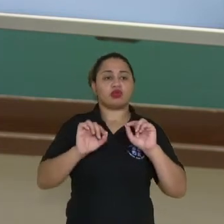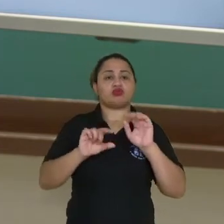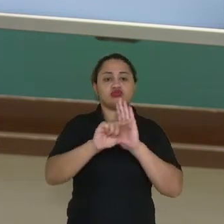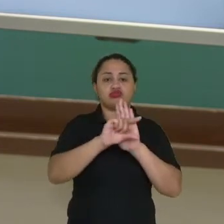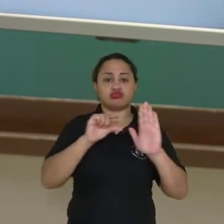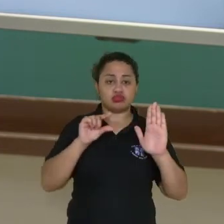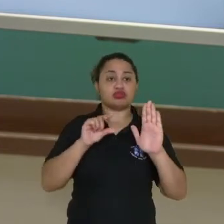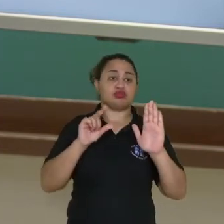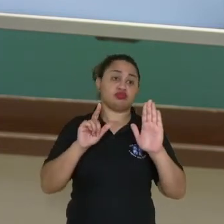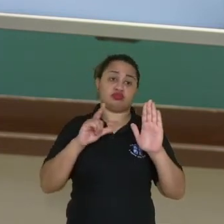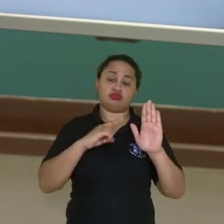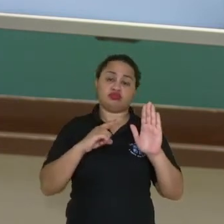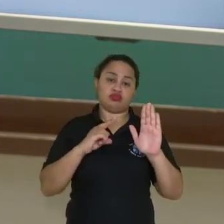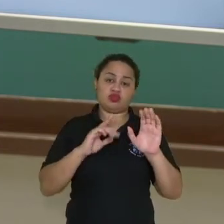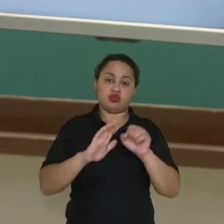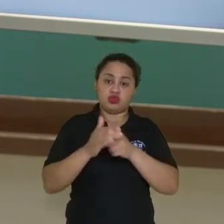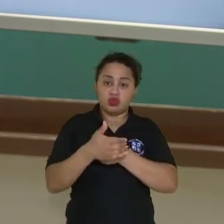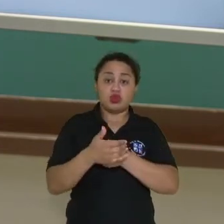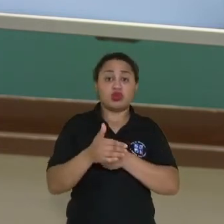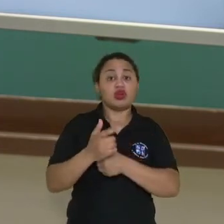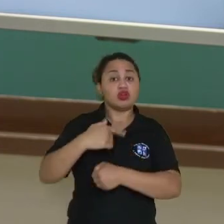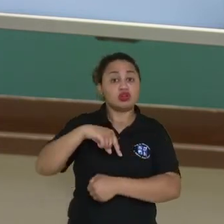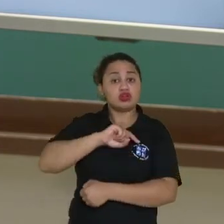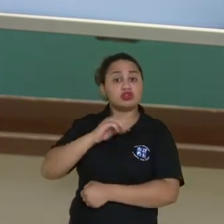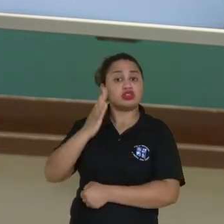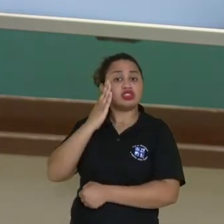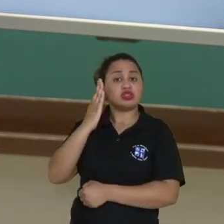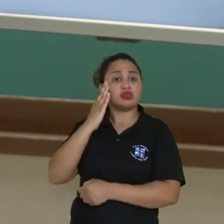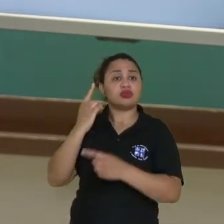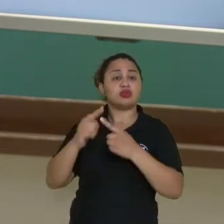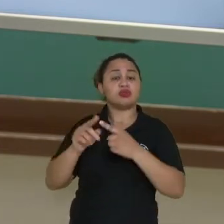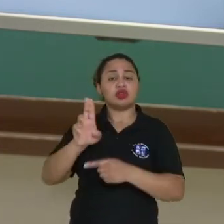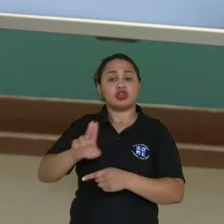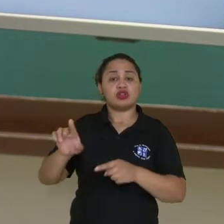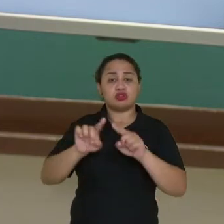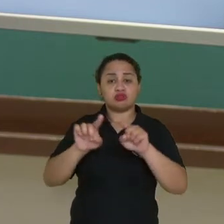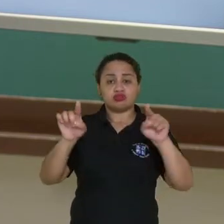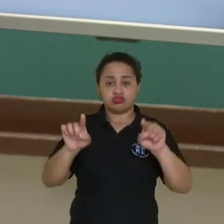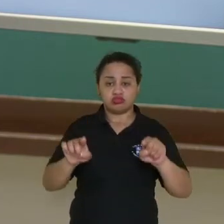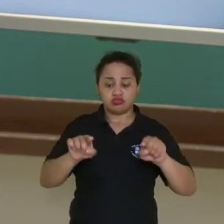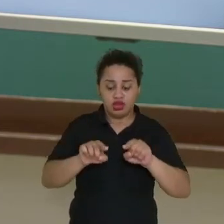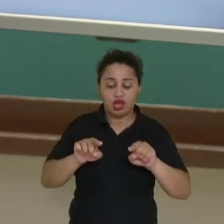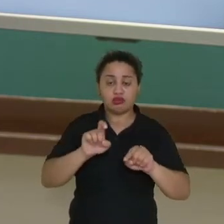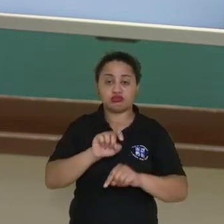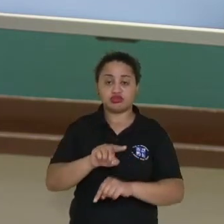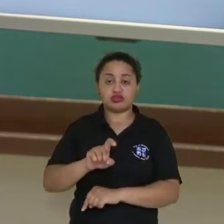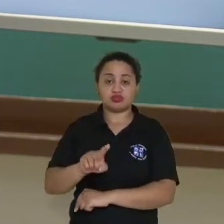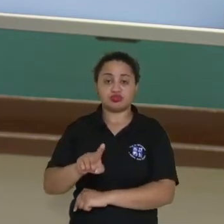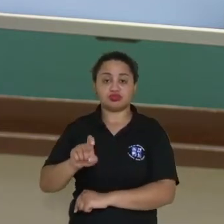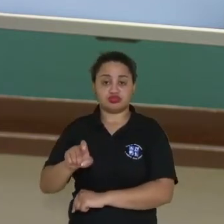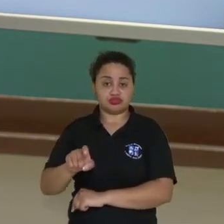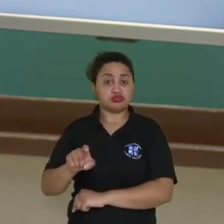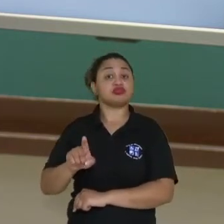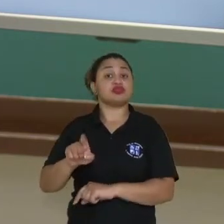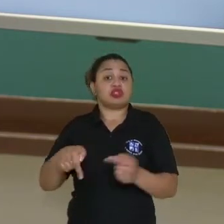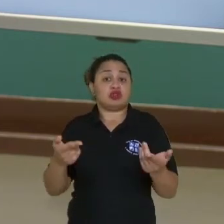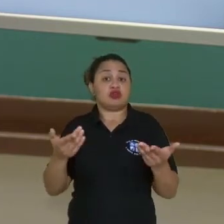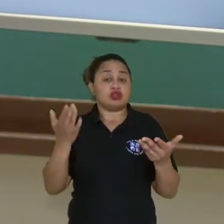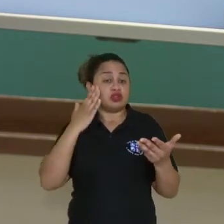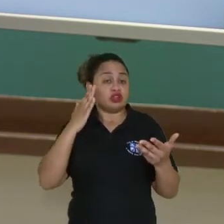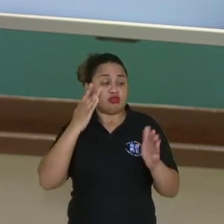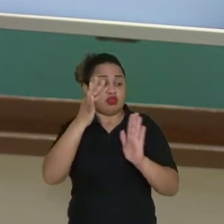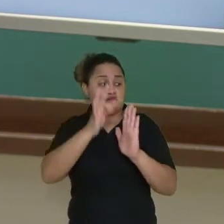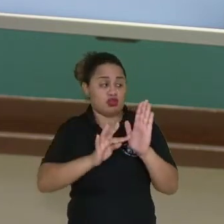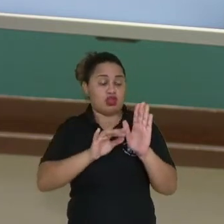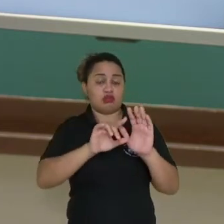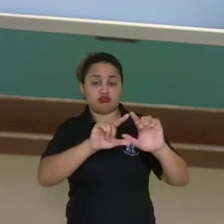foi omitido, nós sabemos disso por conta de que foram utilizados os colchetes e as reticências dentro do colchetes. Quando isso